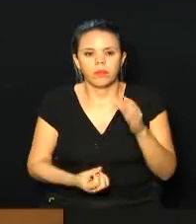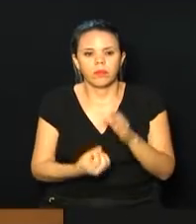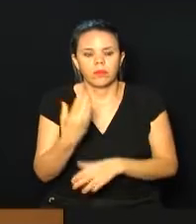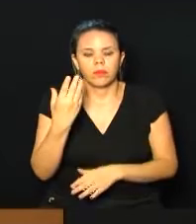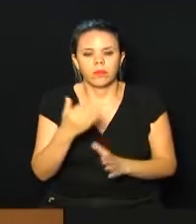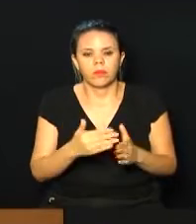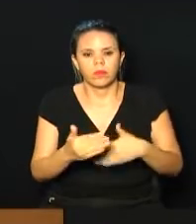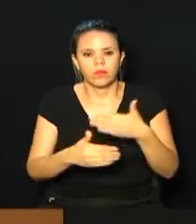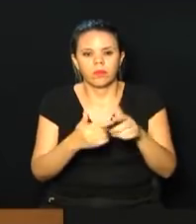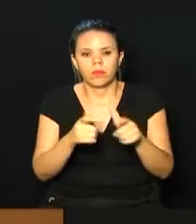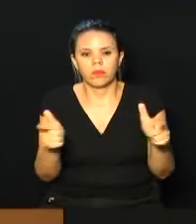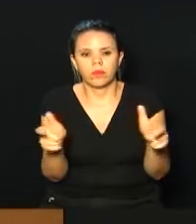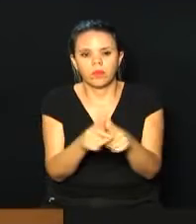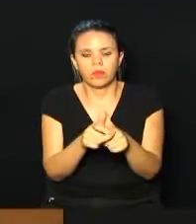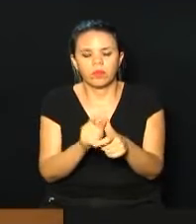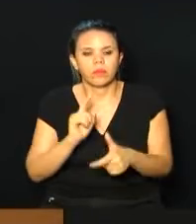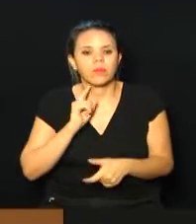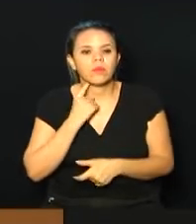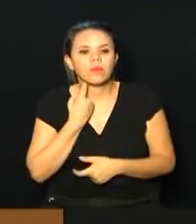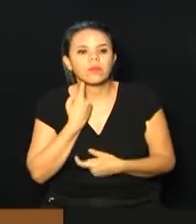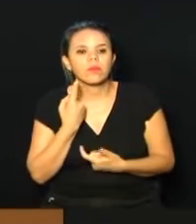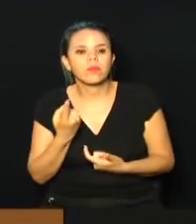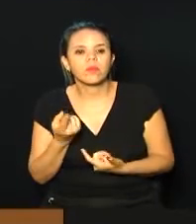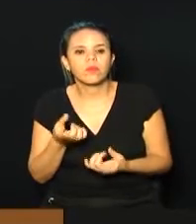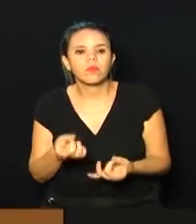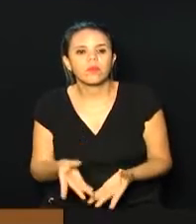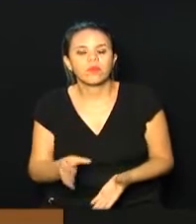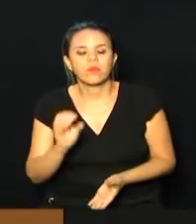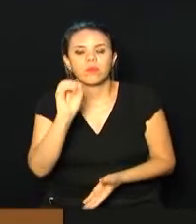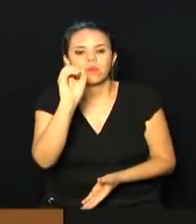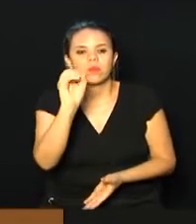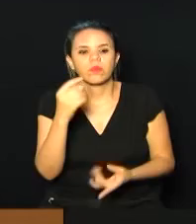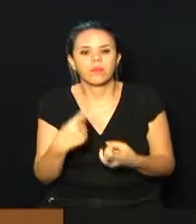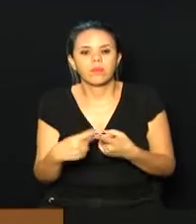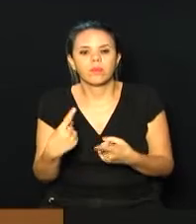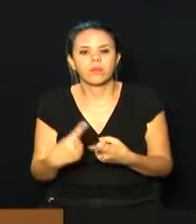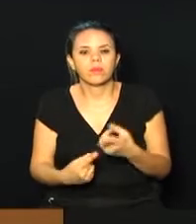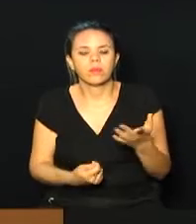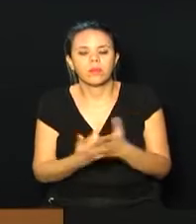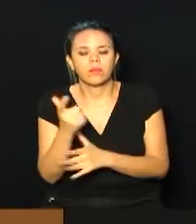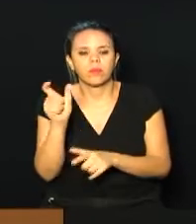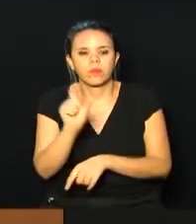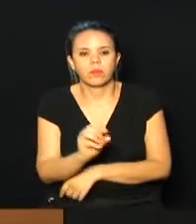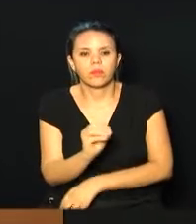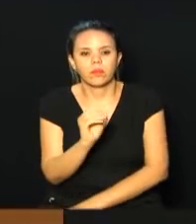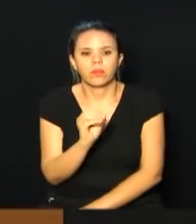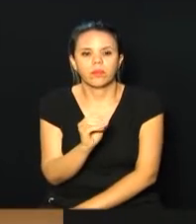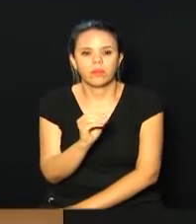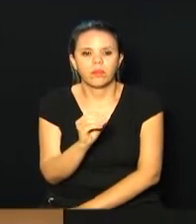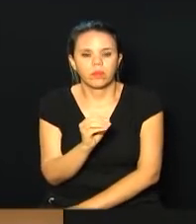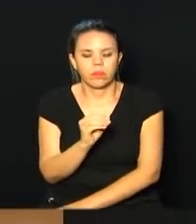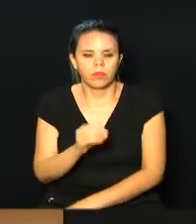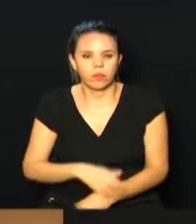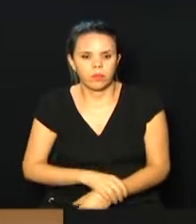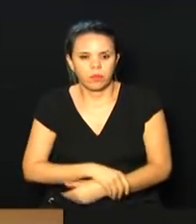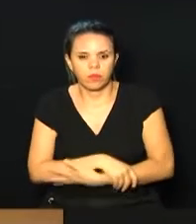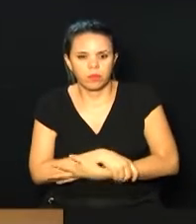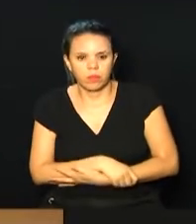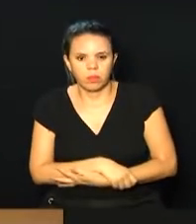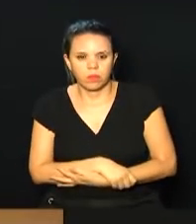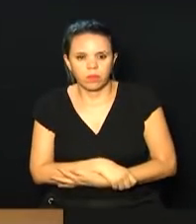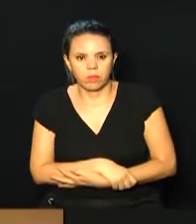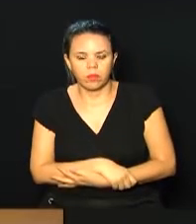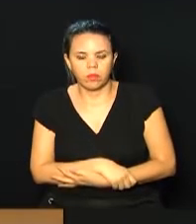vez menos resíduos, lixo zero, porque ele vai pagar menos, né? Aqui, como